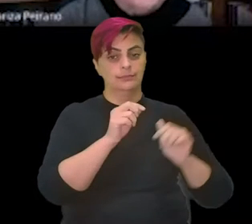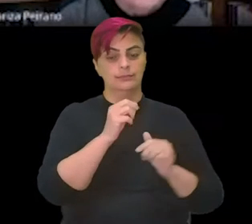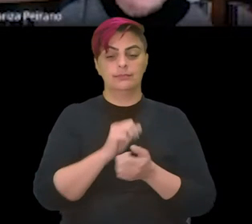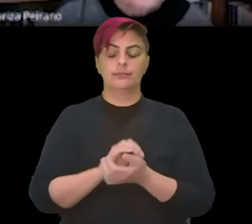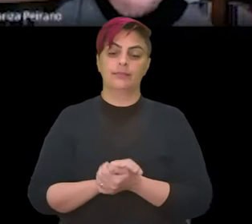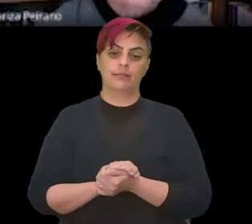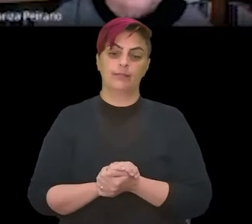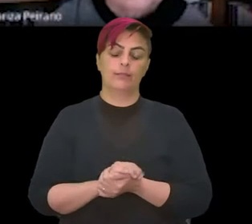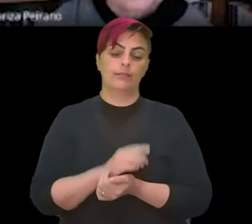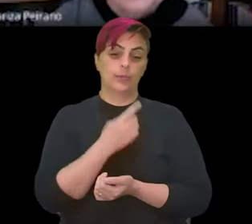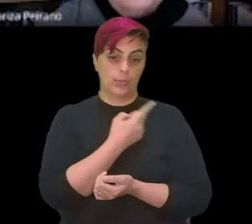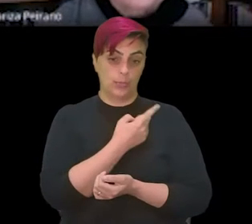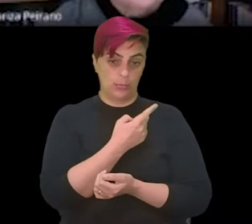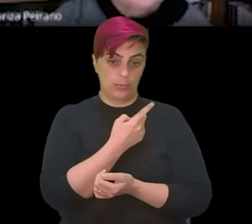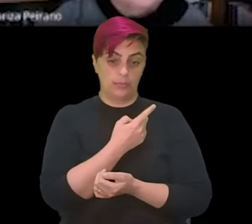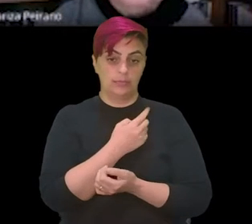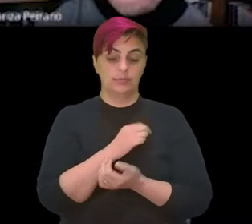Alguns trobriadeiros carregando